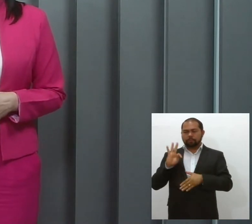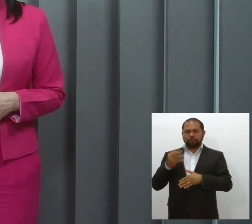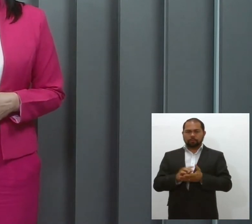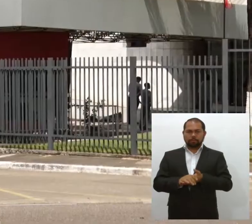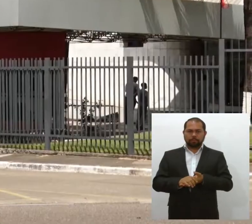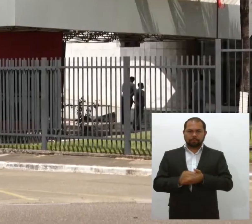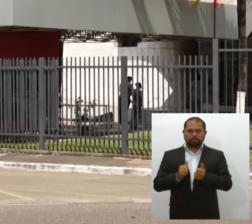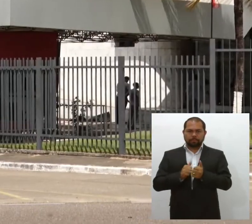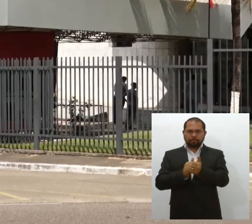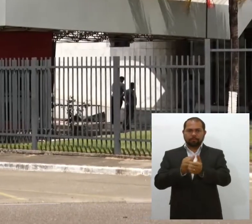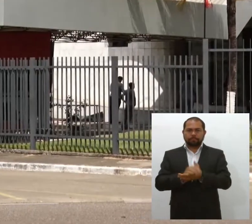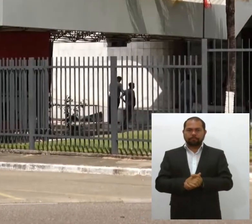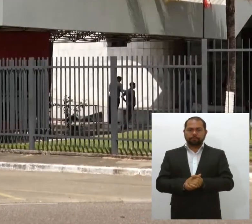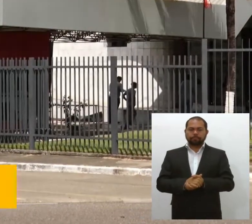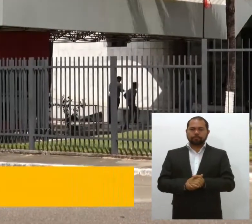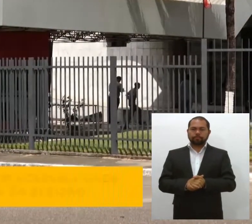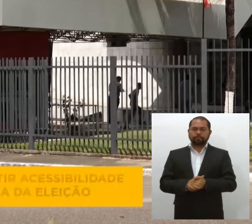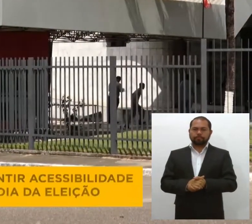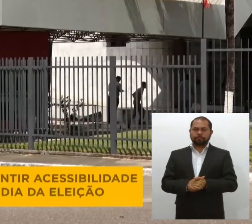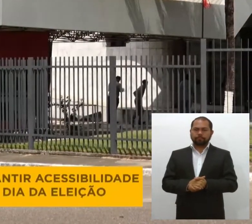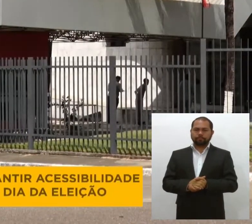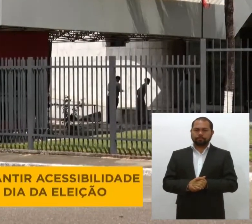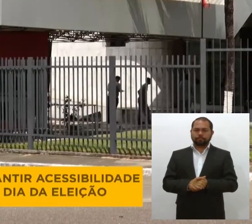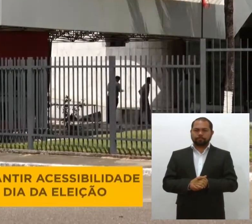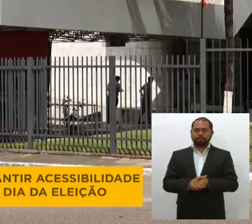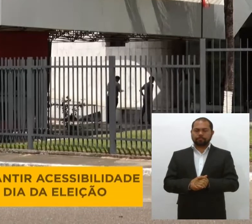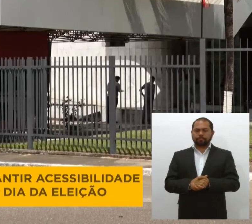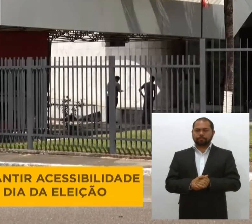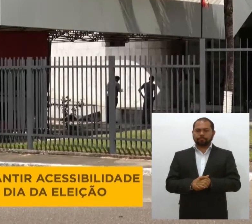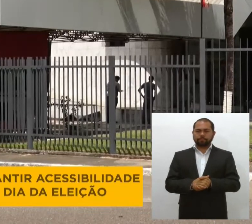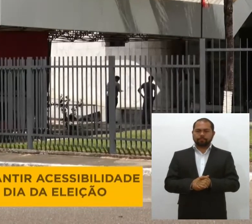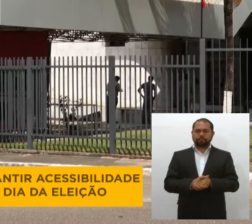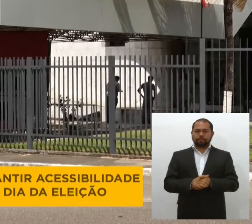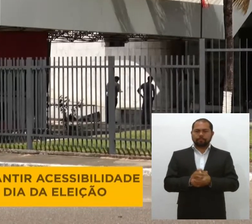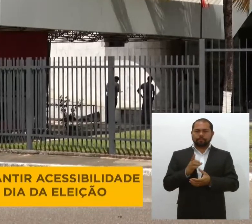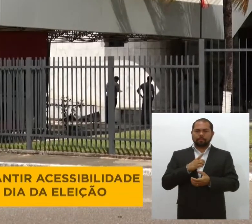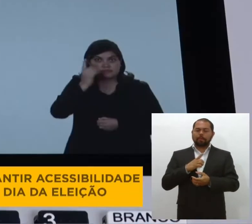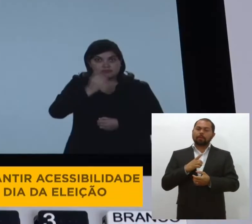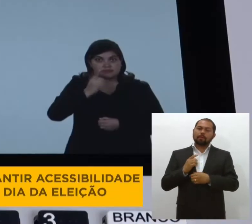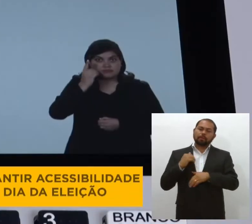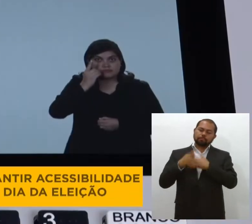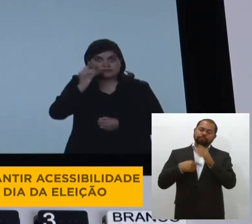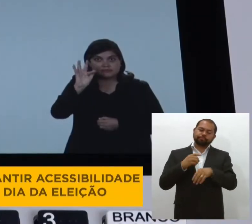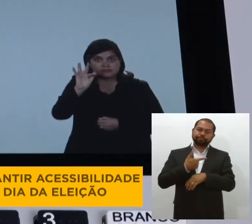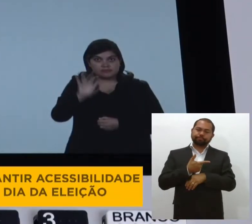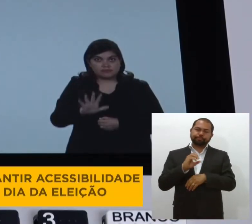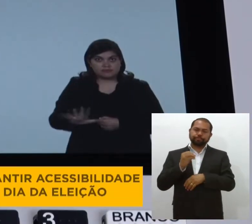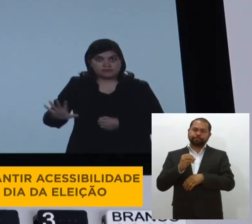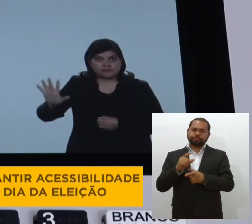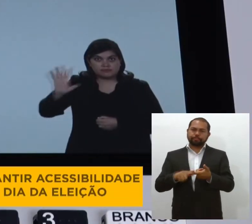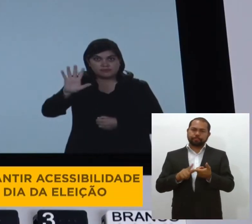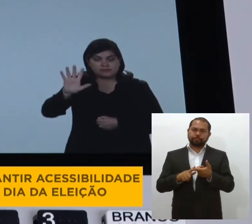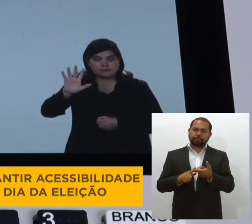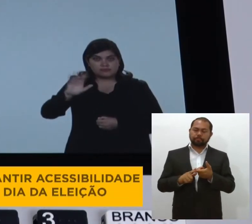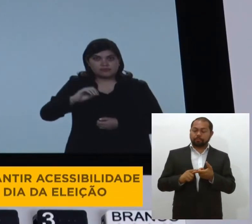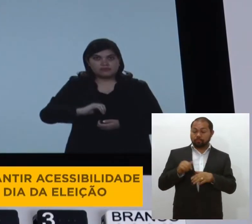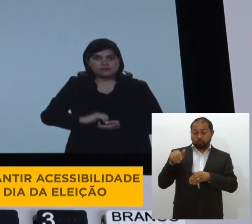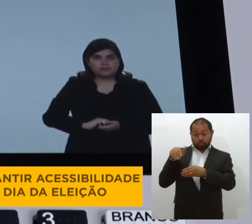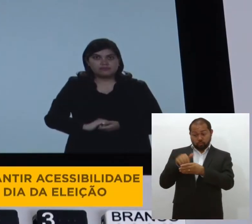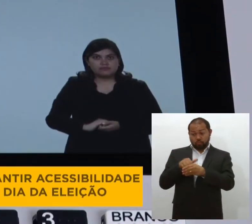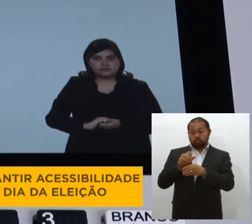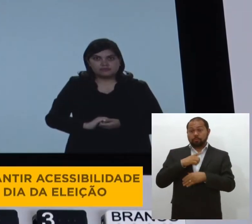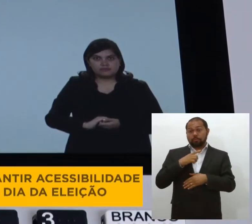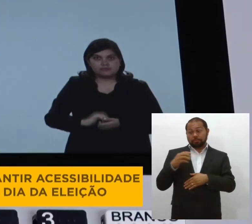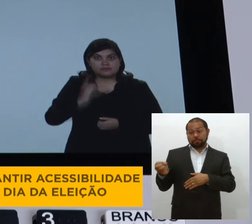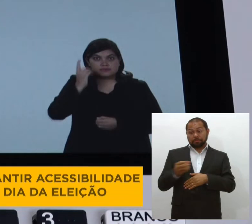Acompanhe. No próximo pleito eleitoral, que será realizado dia 2 de outubro, os eleitores contarão com novidades no que diz